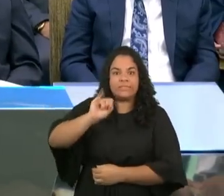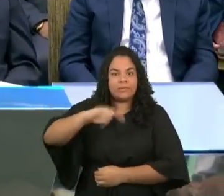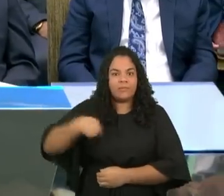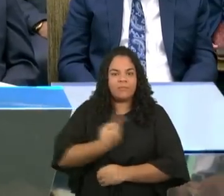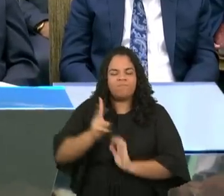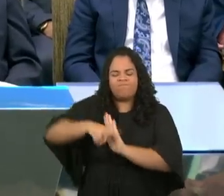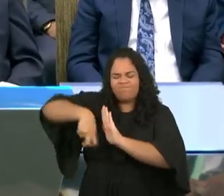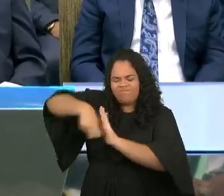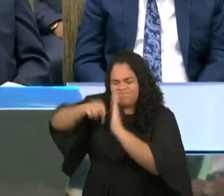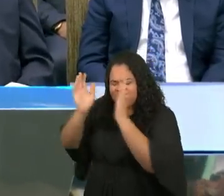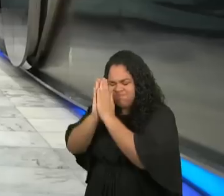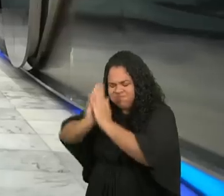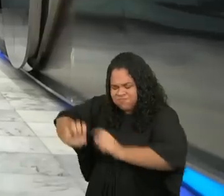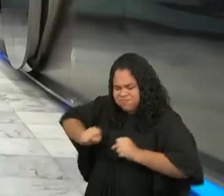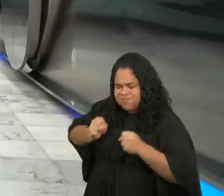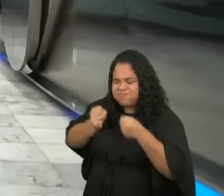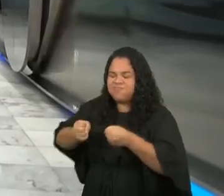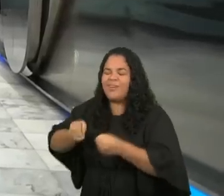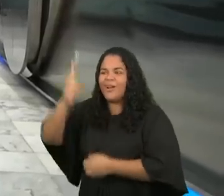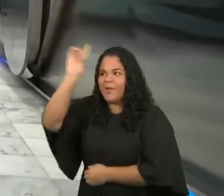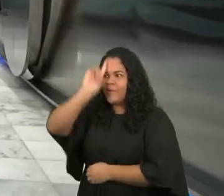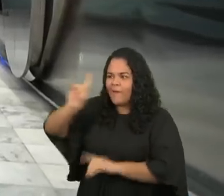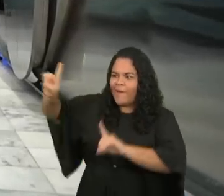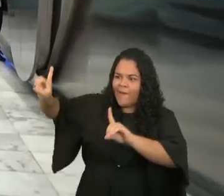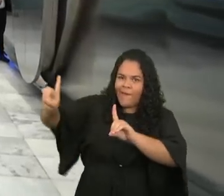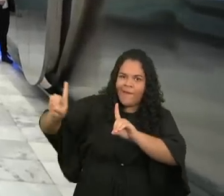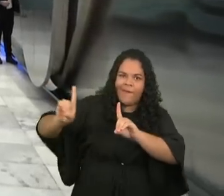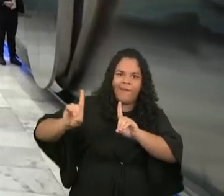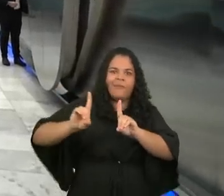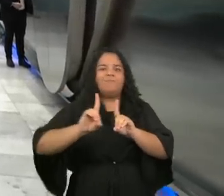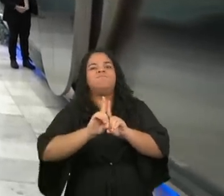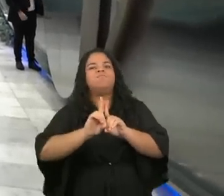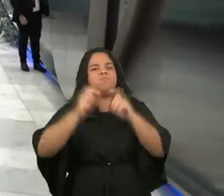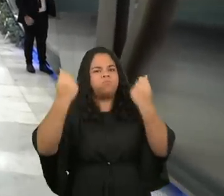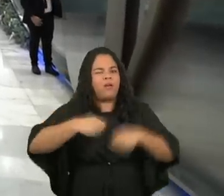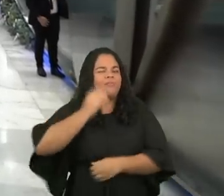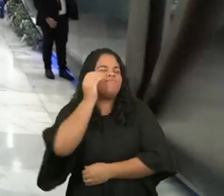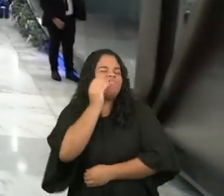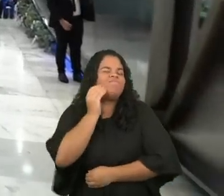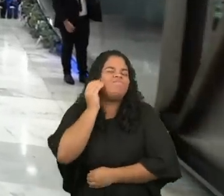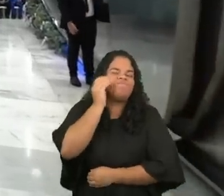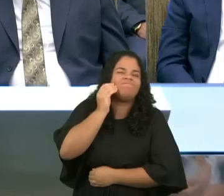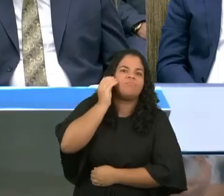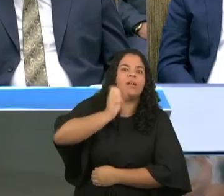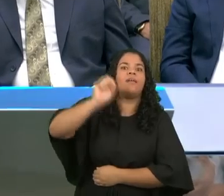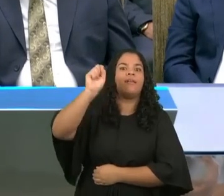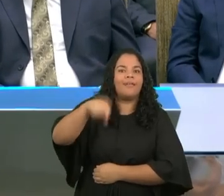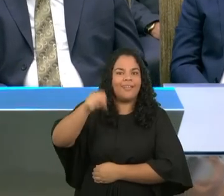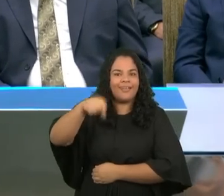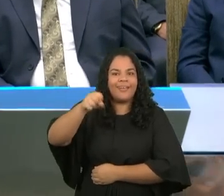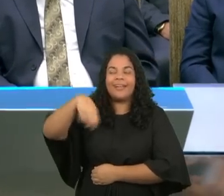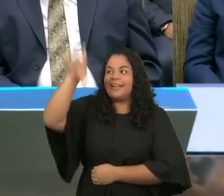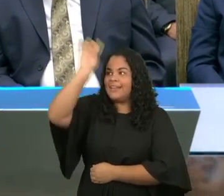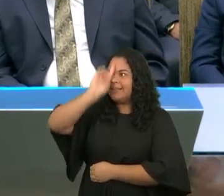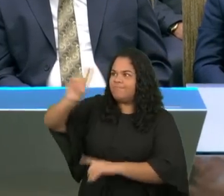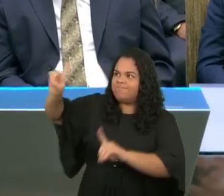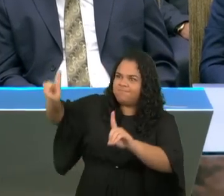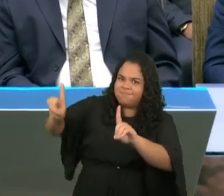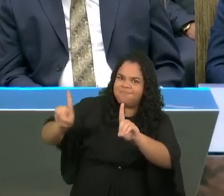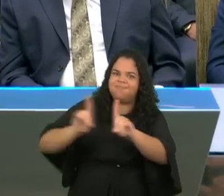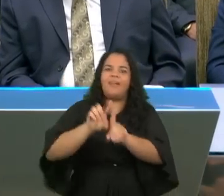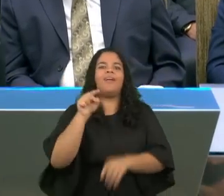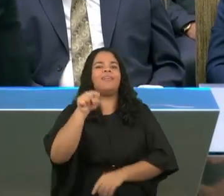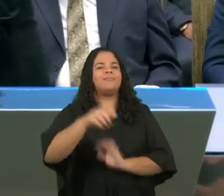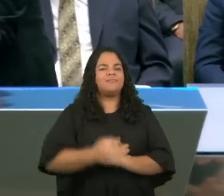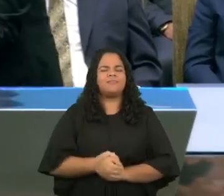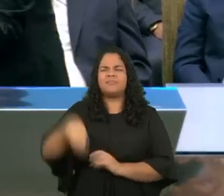Deus esperando pela tua vida. Porque Ele virá. Ele virá. Ele virá ao teu encontro. Sabe o que é a graça?